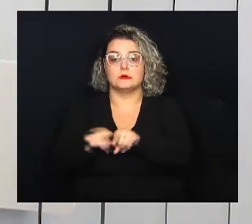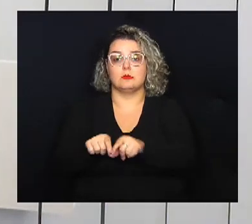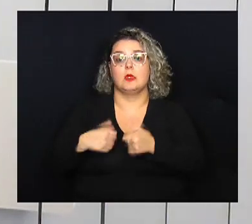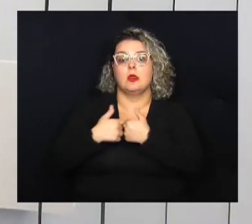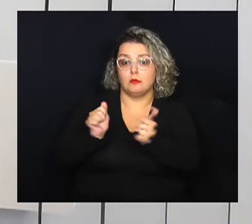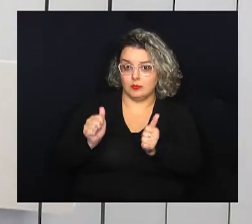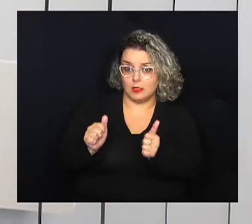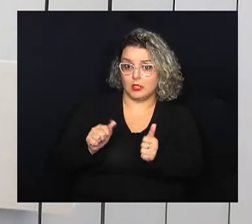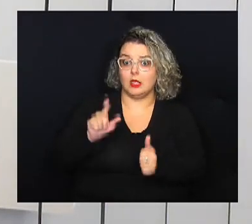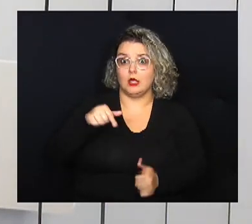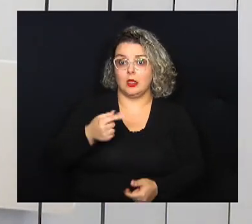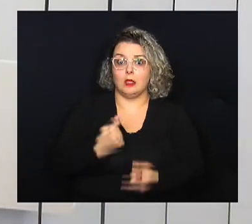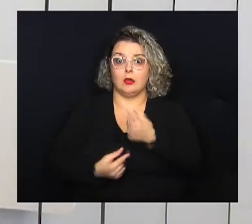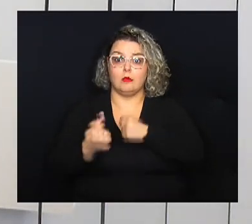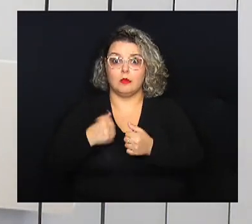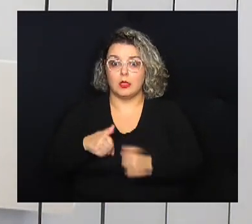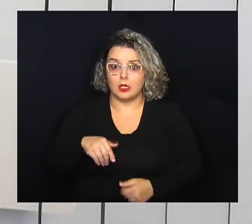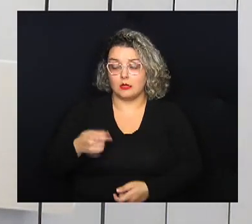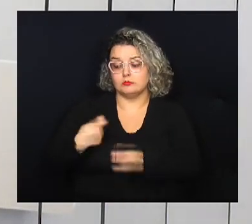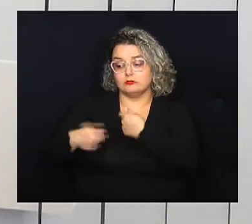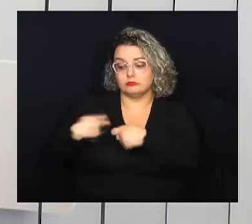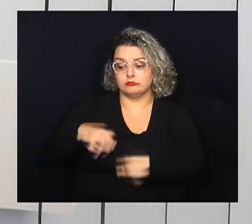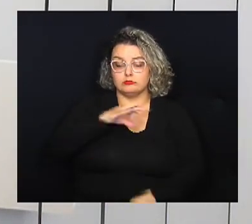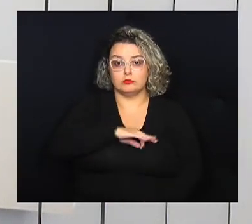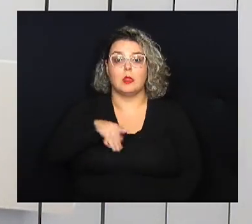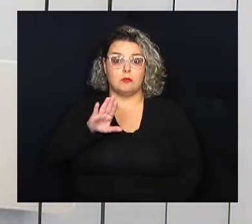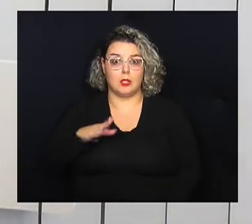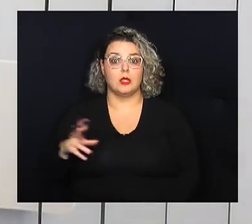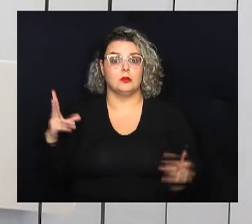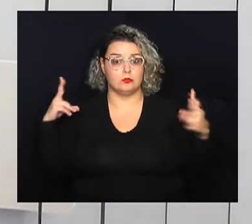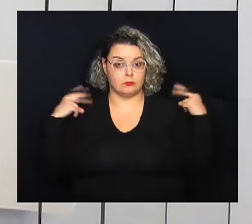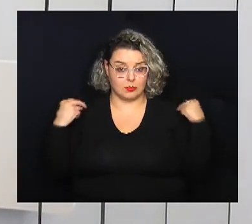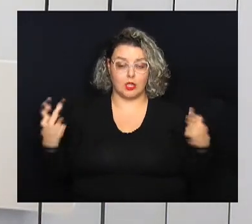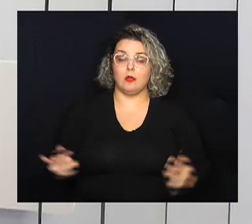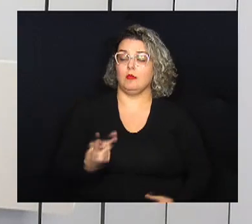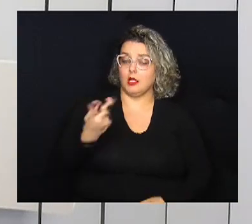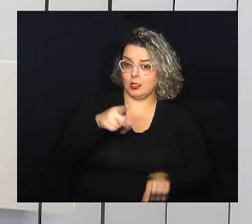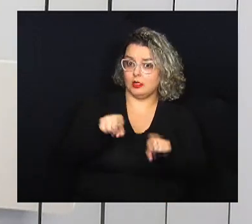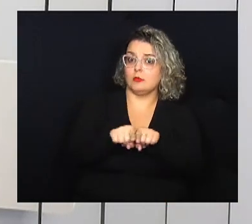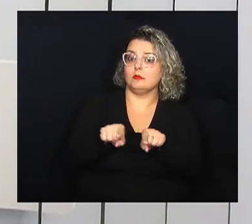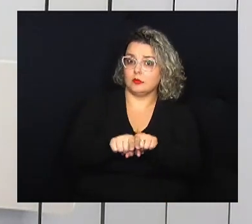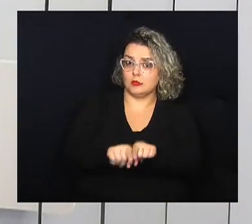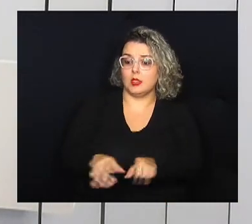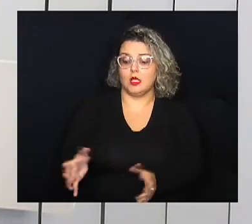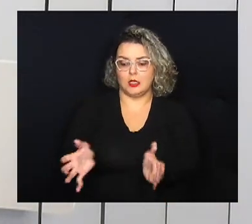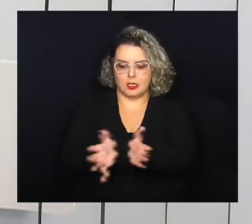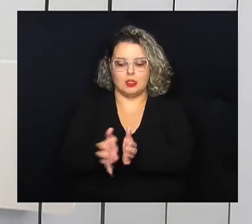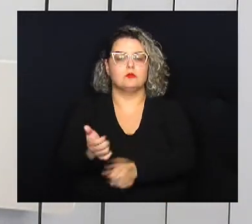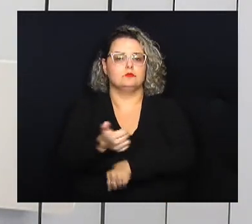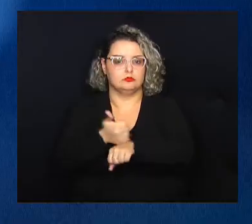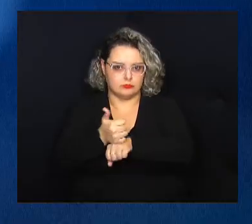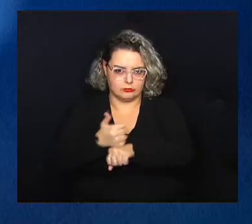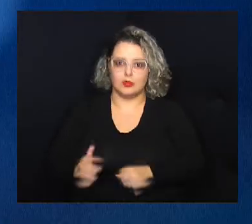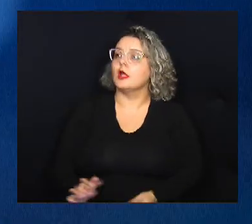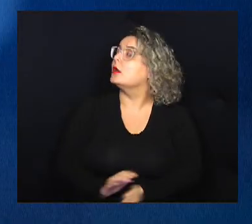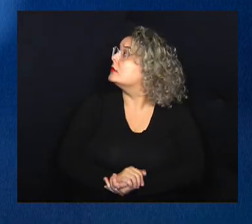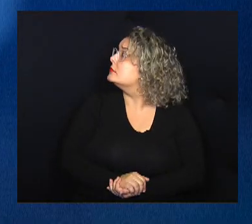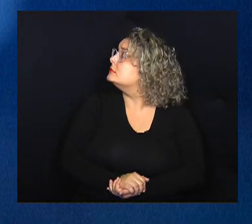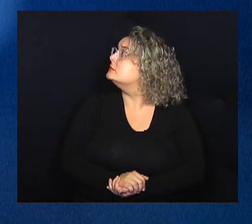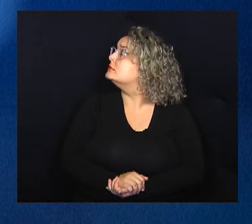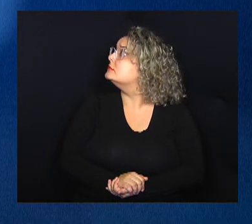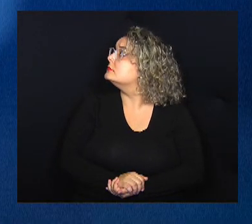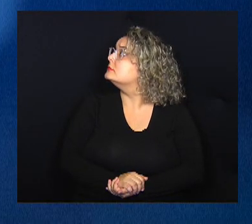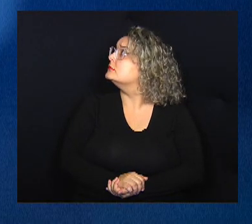uma renda extra para os motoristas, valorizando também essa categoria de profissionais.